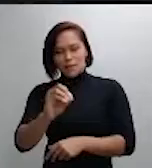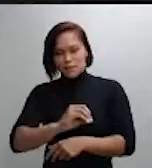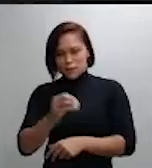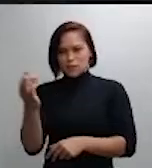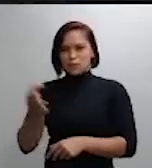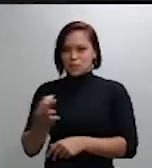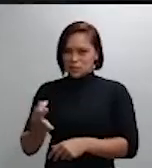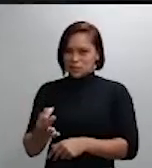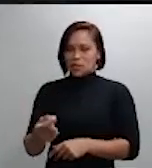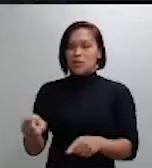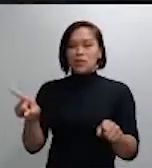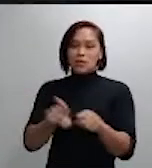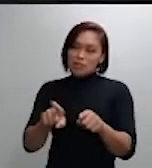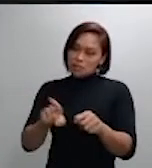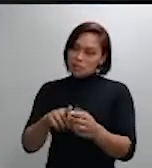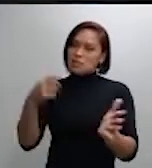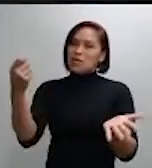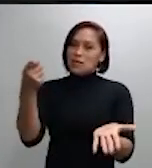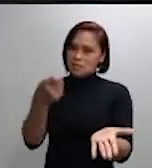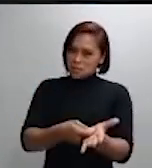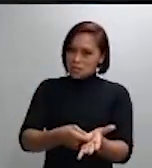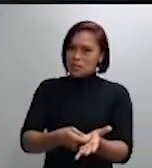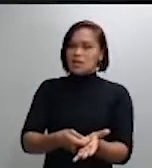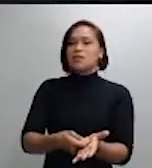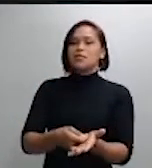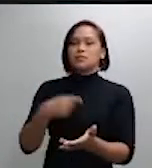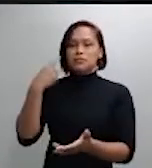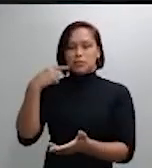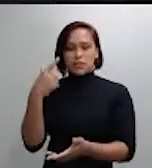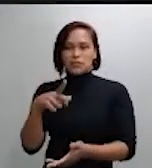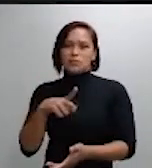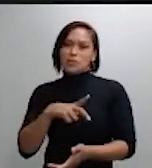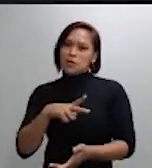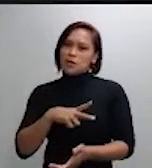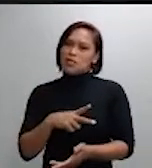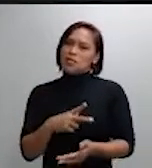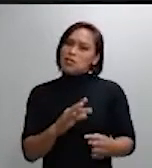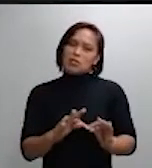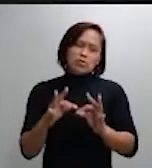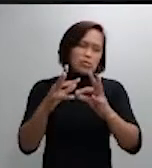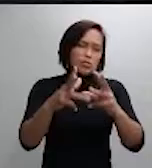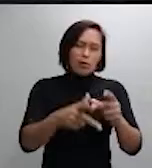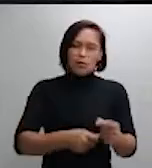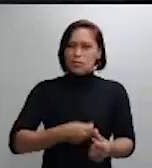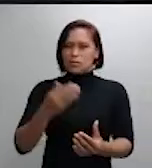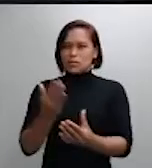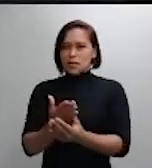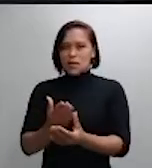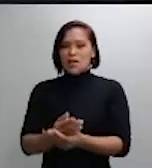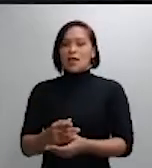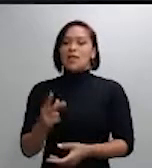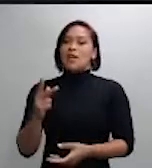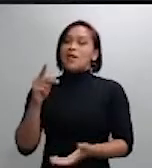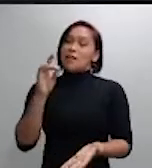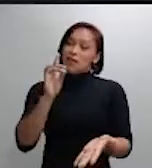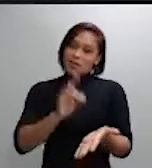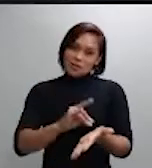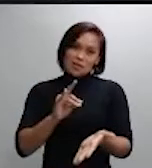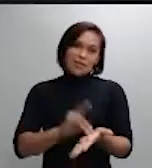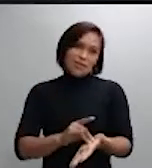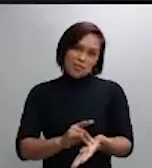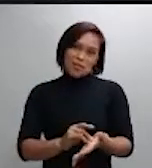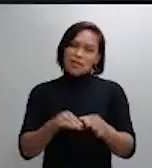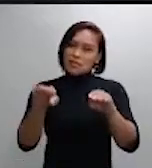públicos, deveria ser aplicado para os advogados privados em todos os casos. Essa que seria a verdadeira equidade. Mas no caso, se